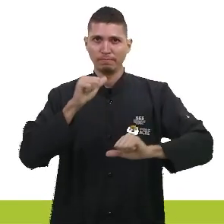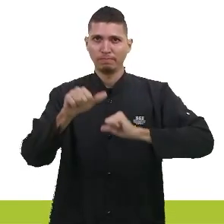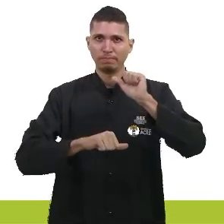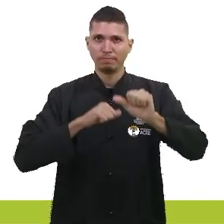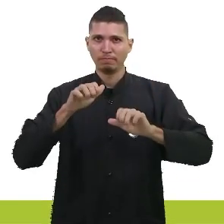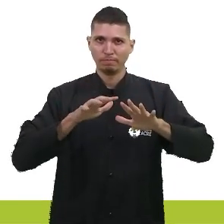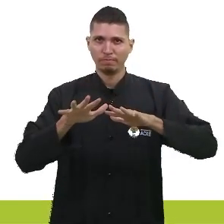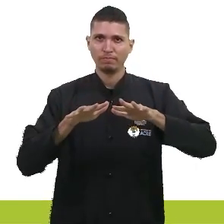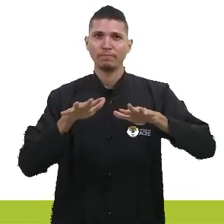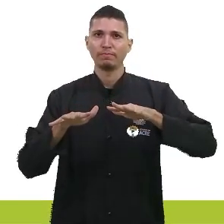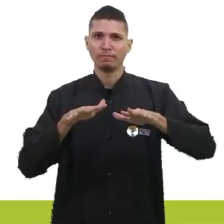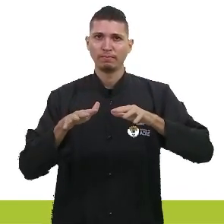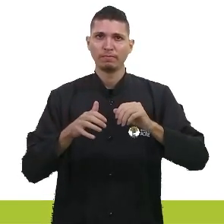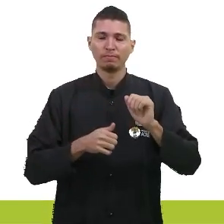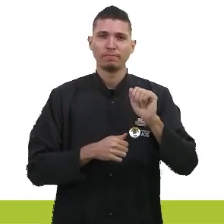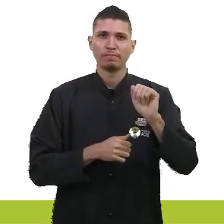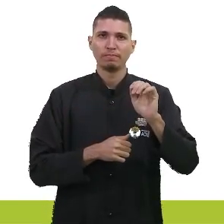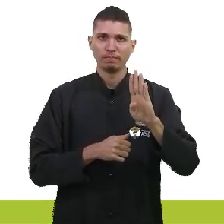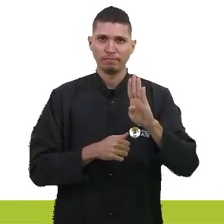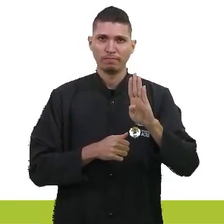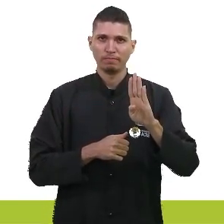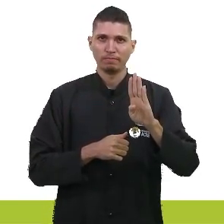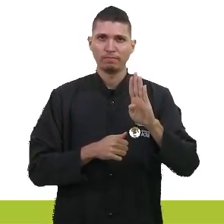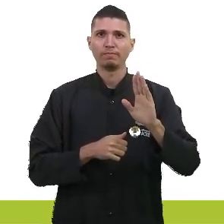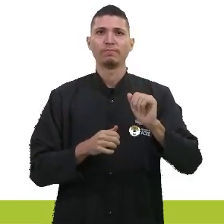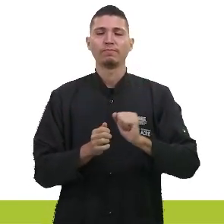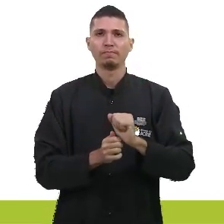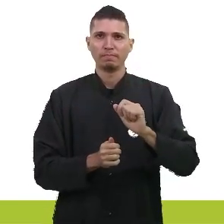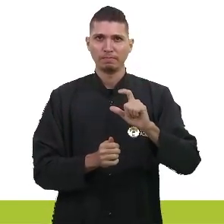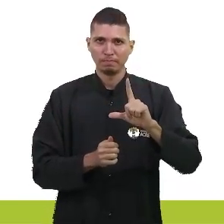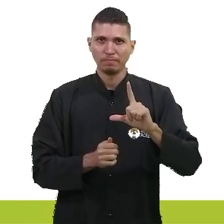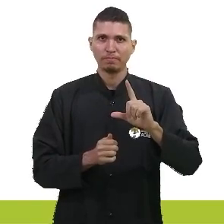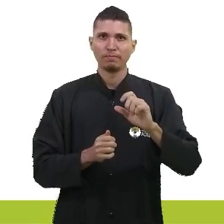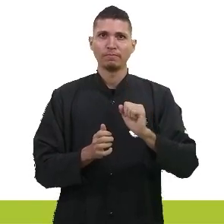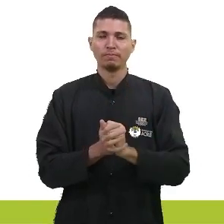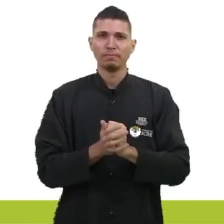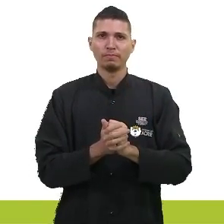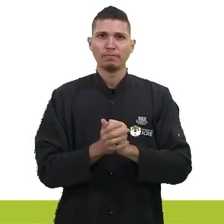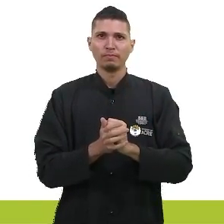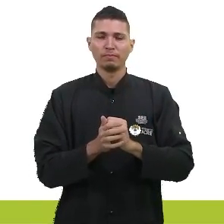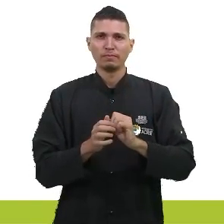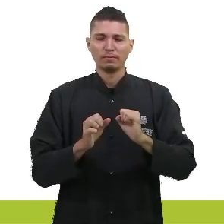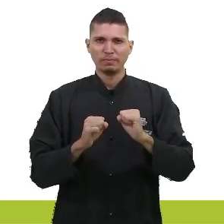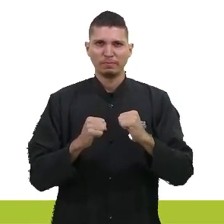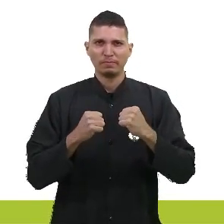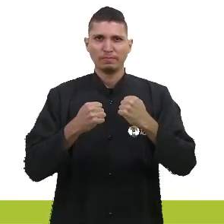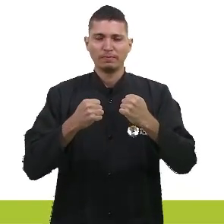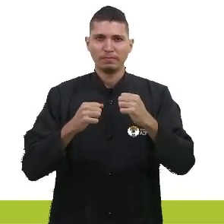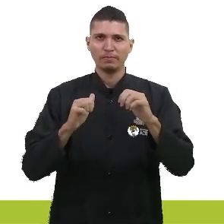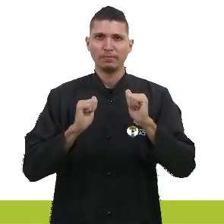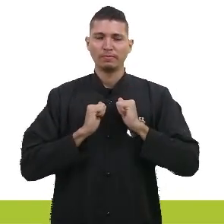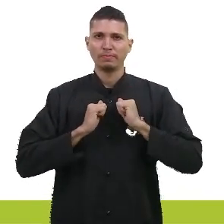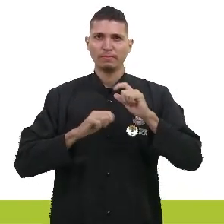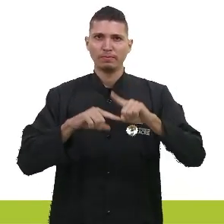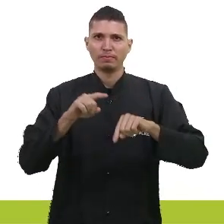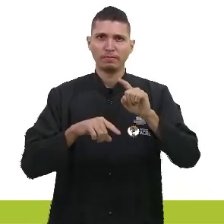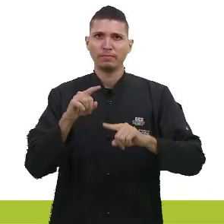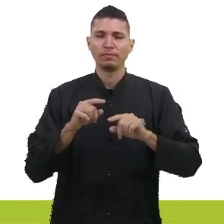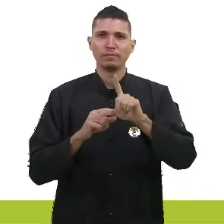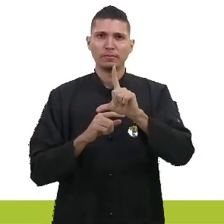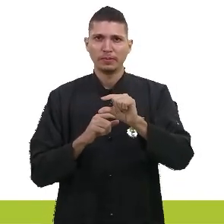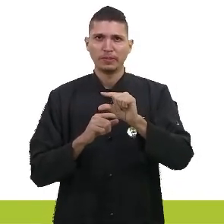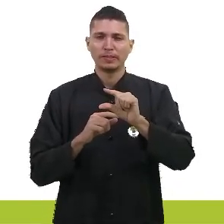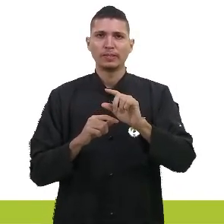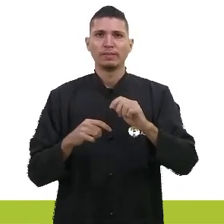seu movimento. A B, quanto maior for a inércia de um corpo, menor será a força